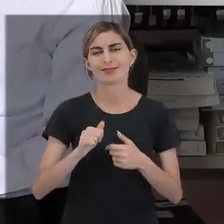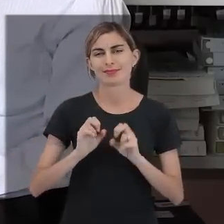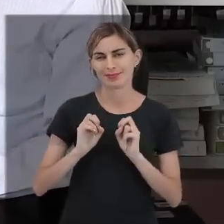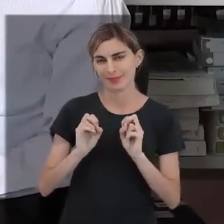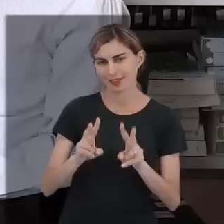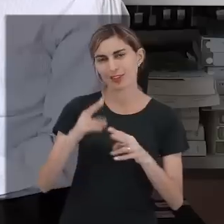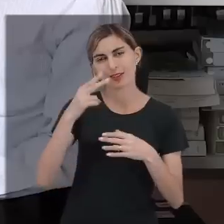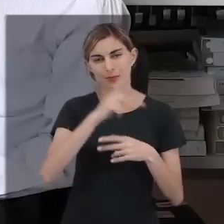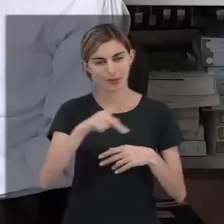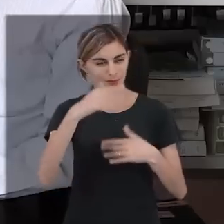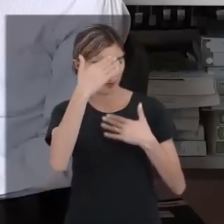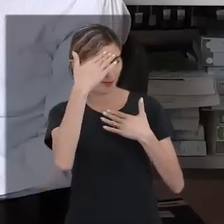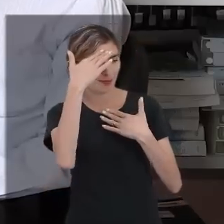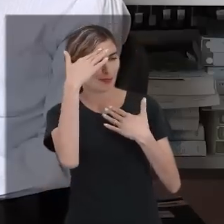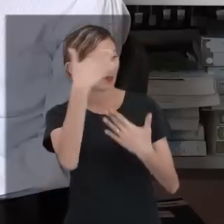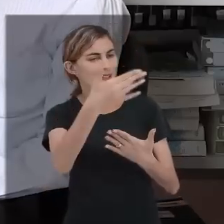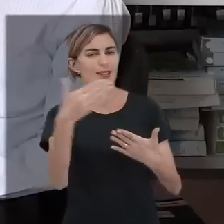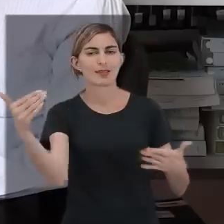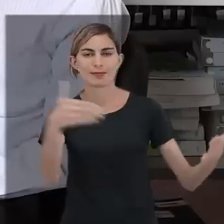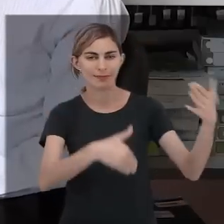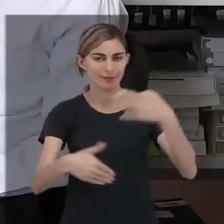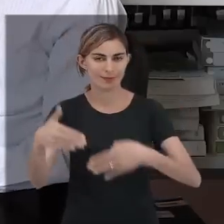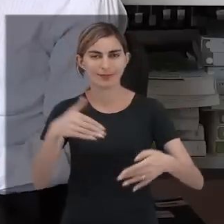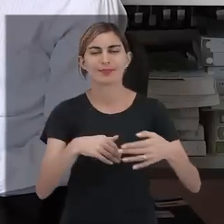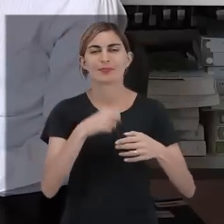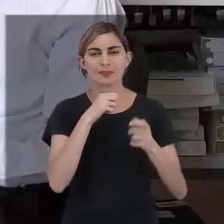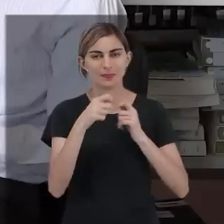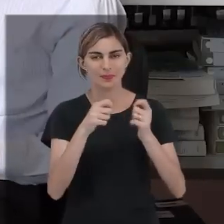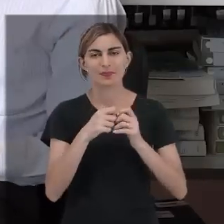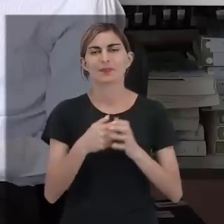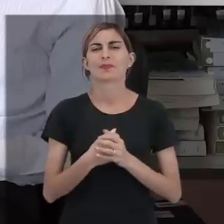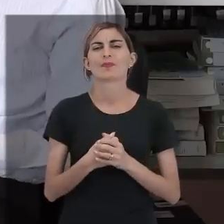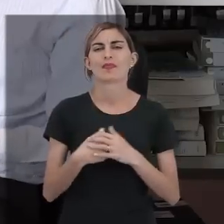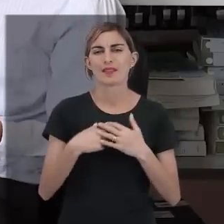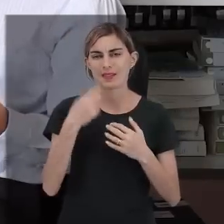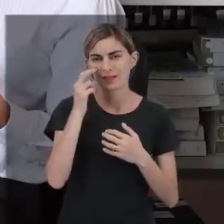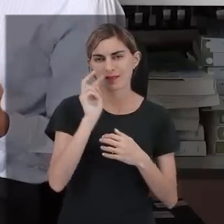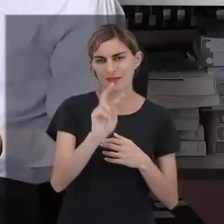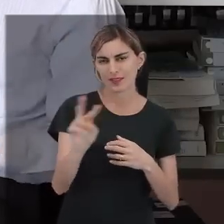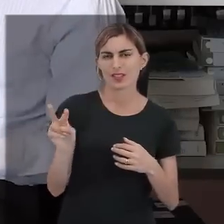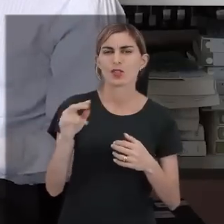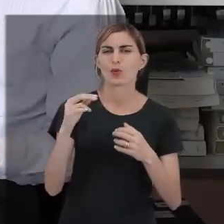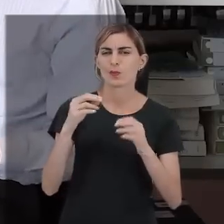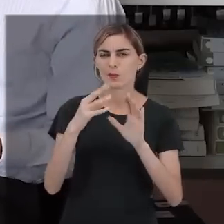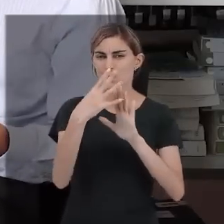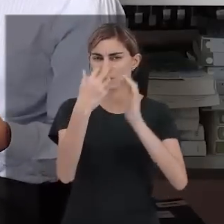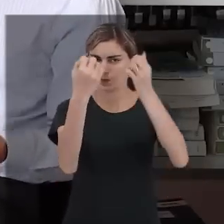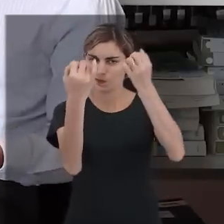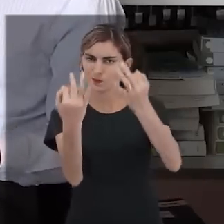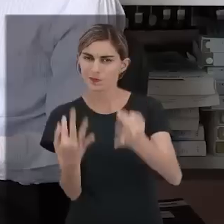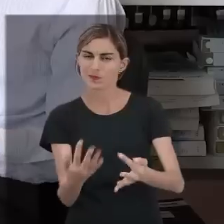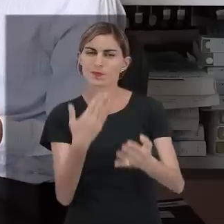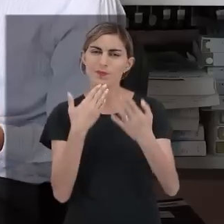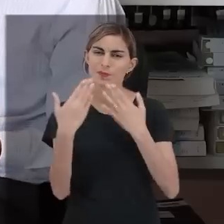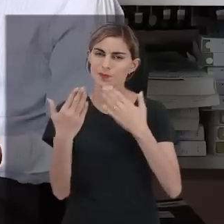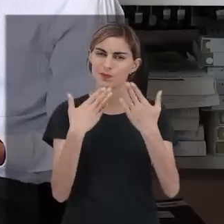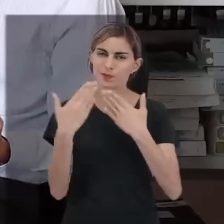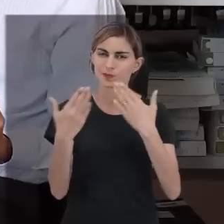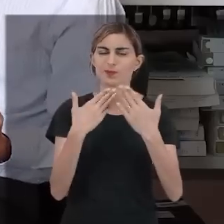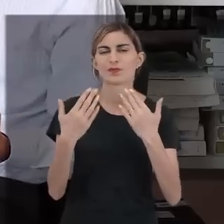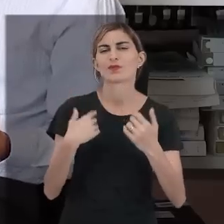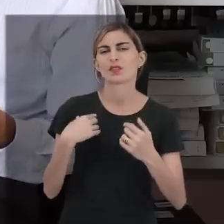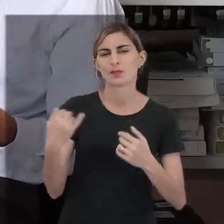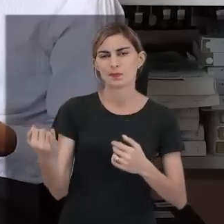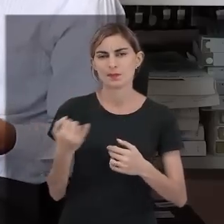Ok, professora, obrigado pela participação. E você, aluno, viu a abordagem que a gente fez aqui nesse bate-papo, que é